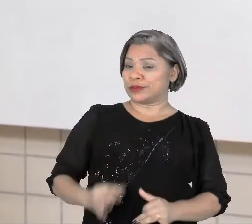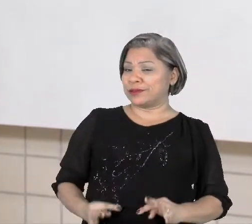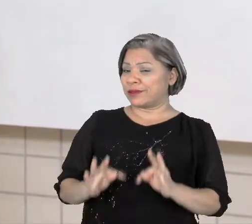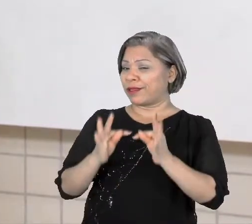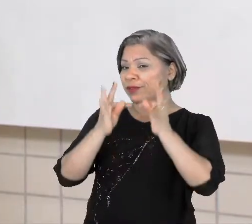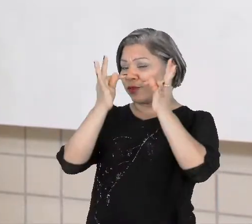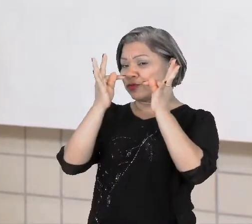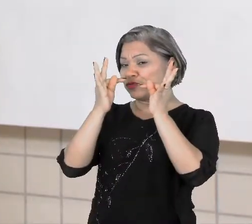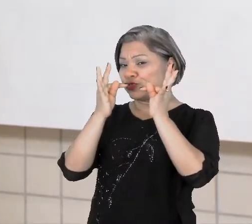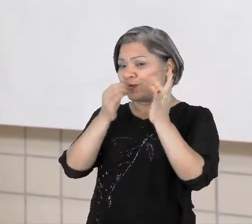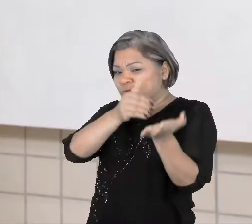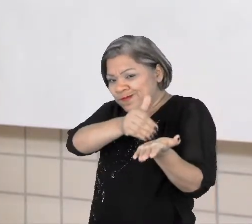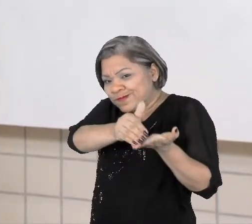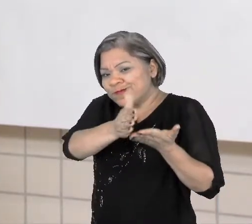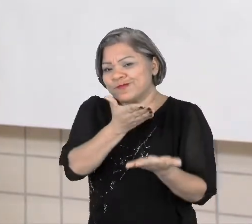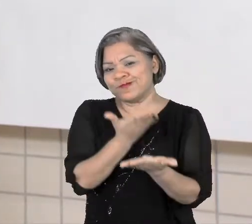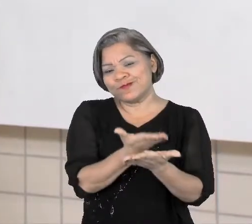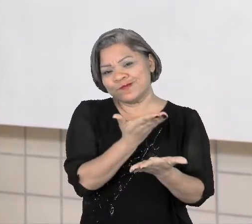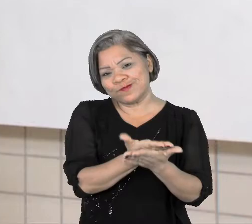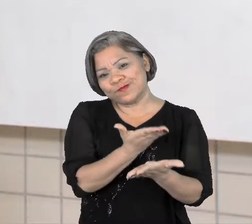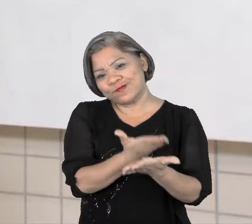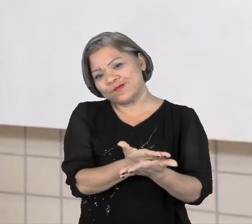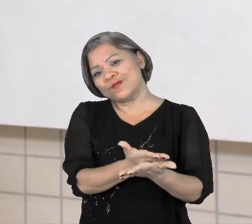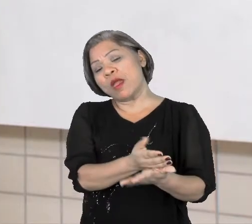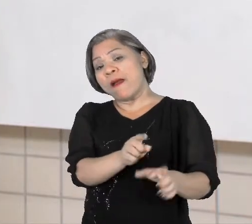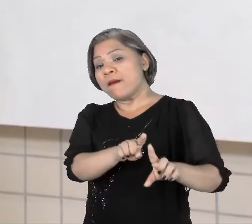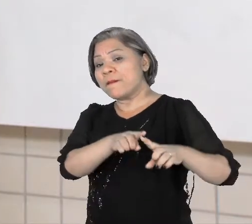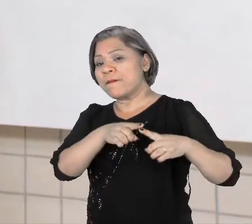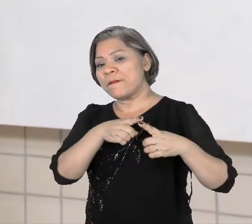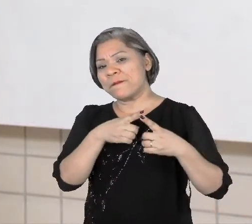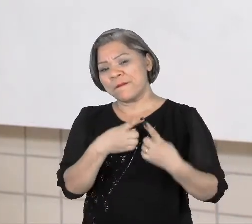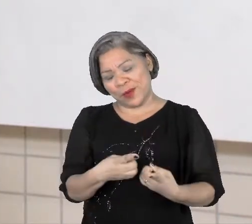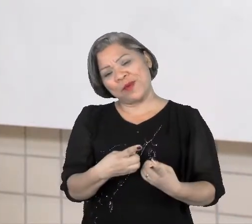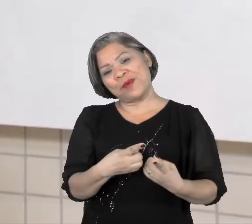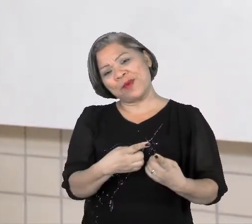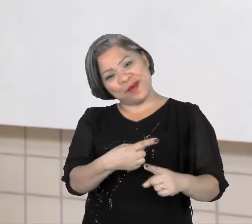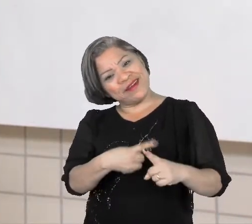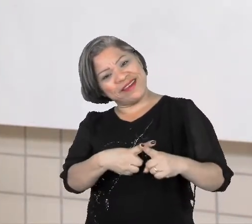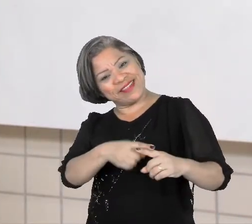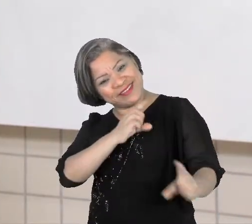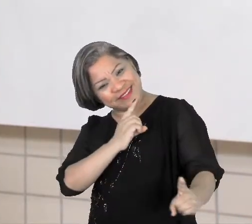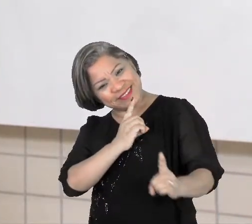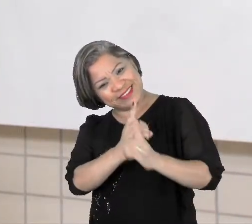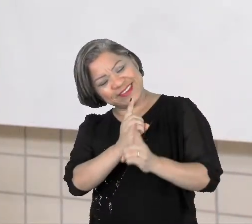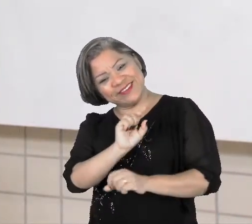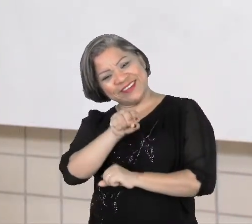continuem estudando e nós vamos nos ver num próximo encontro.